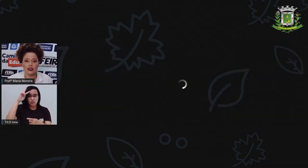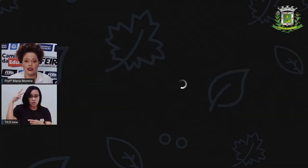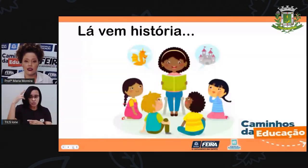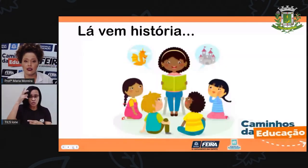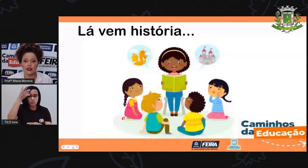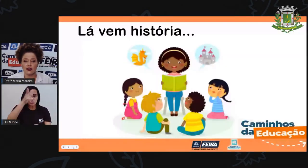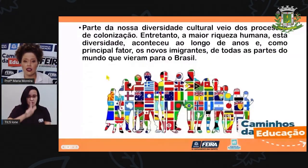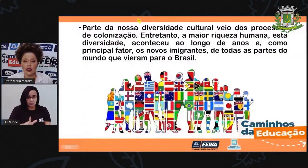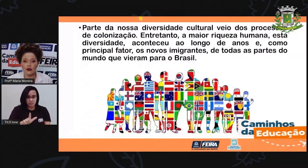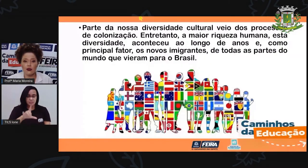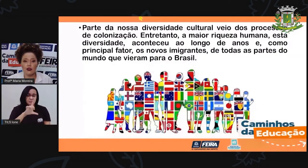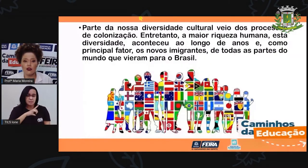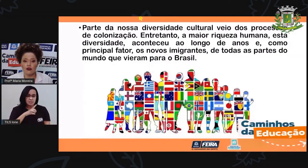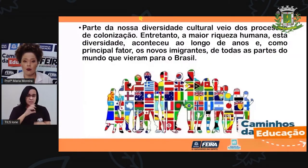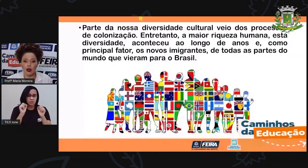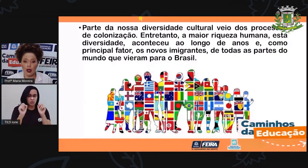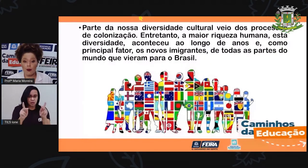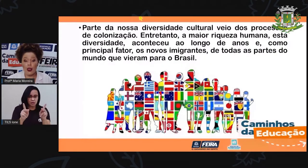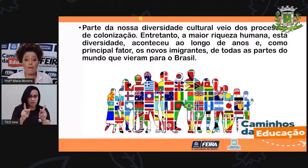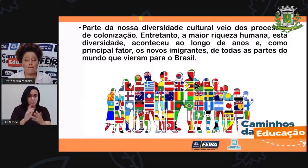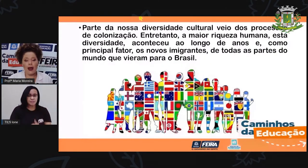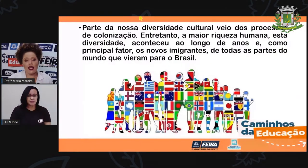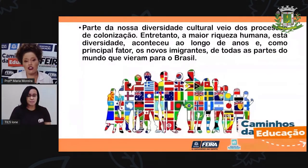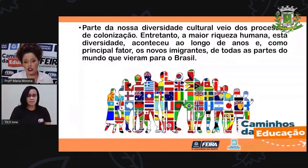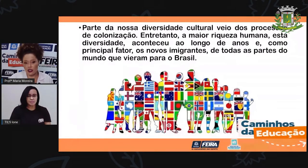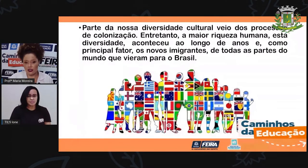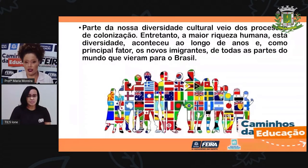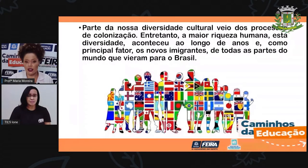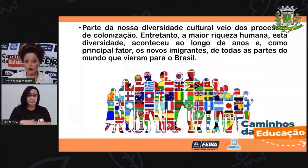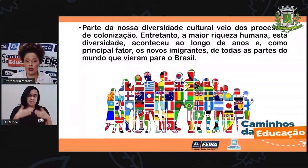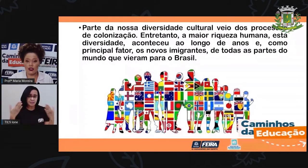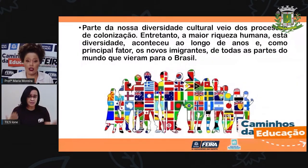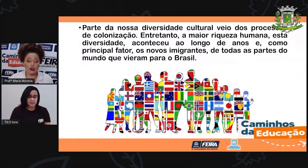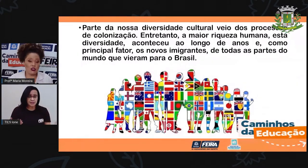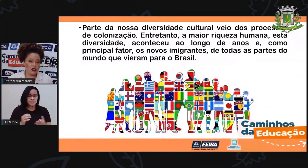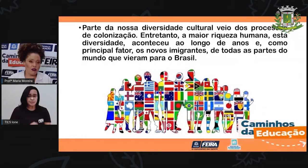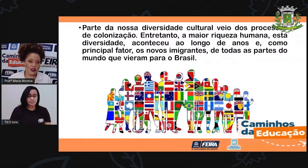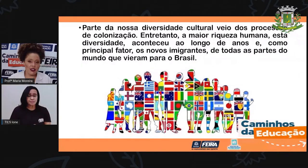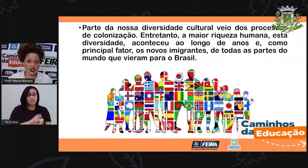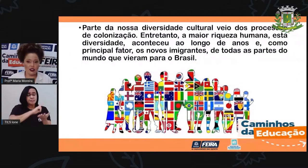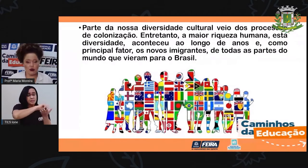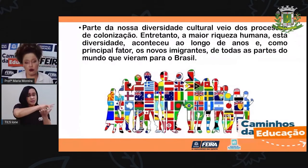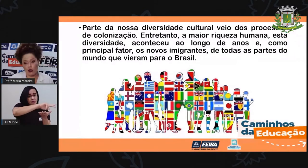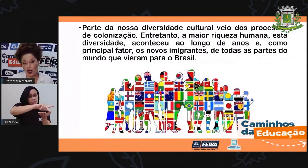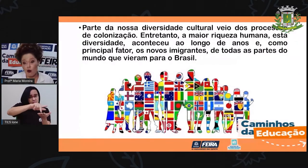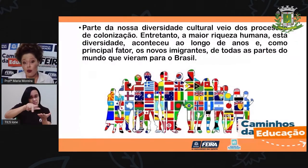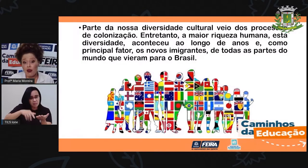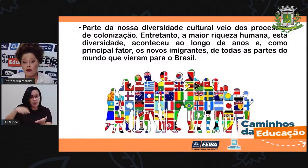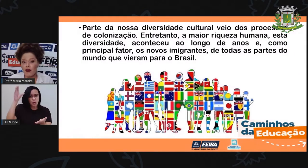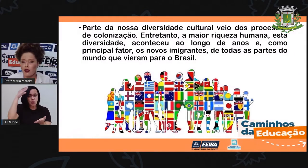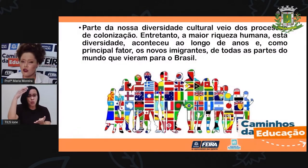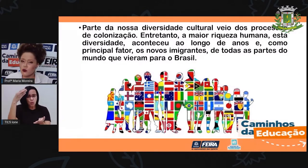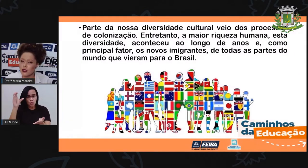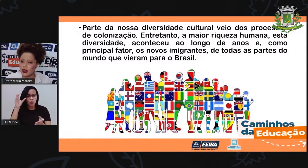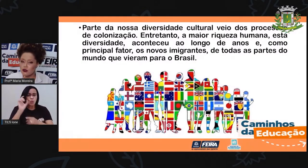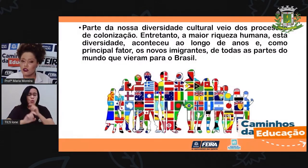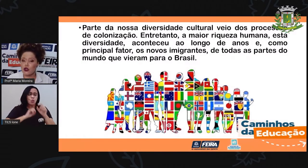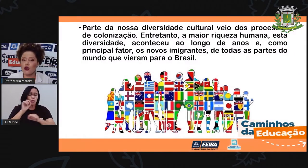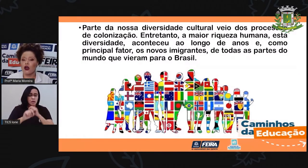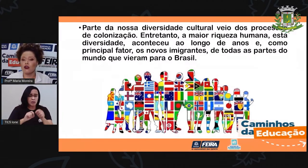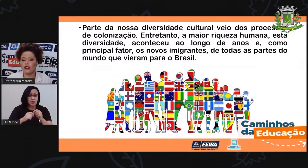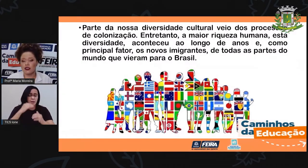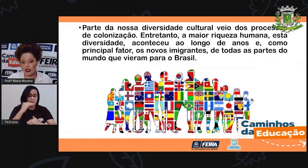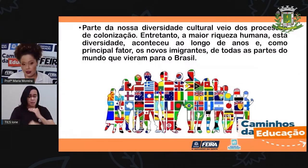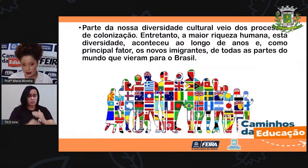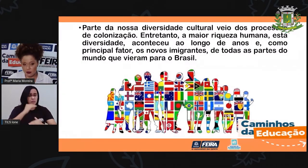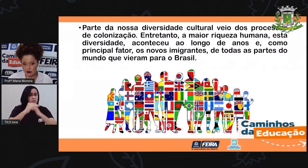vocês. Certo? Vamos lá. Parte, né, da nossa diversidade cultural veio dos processos de